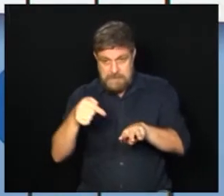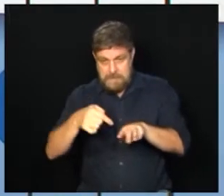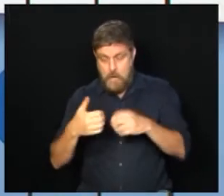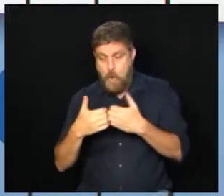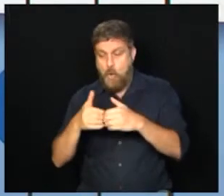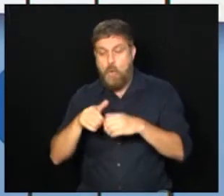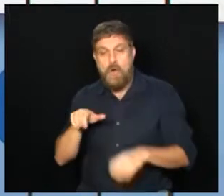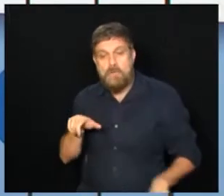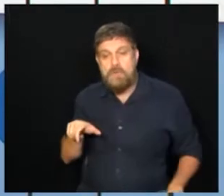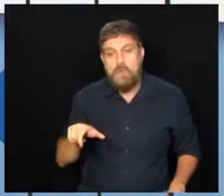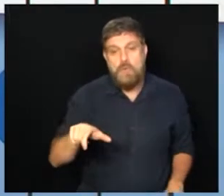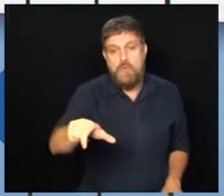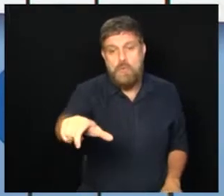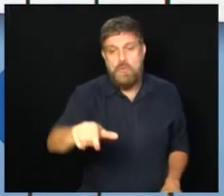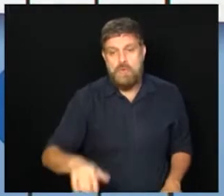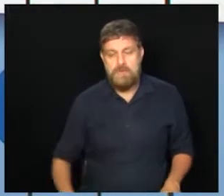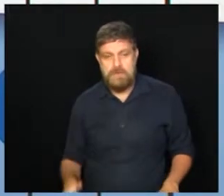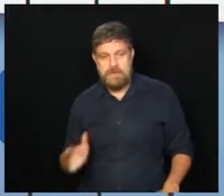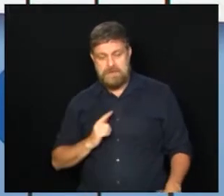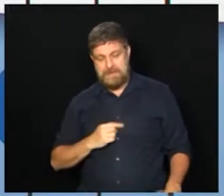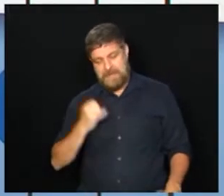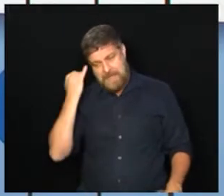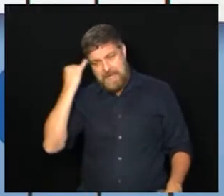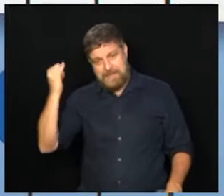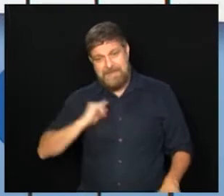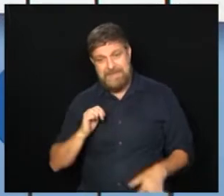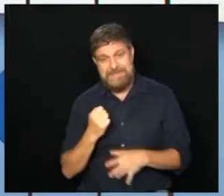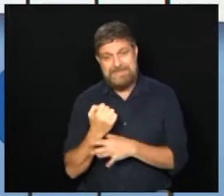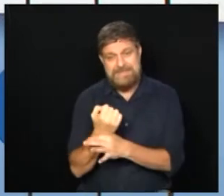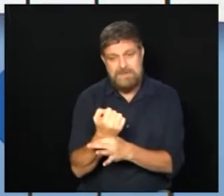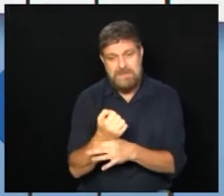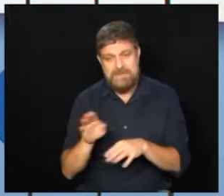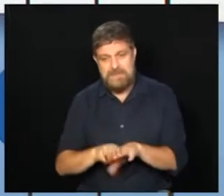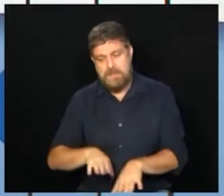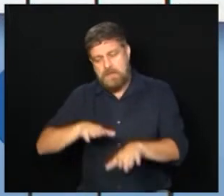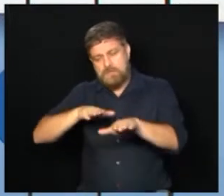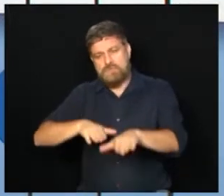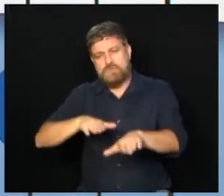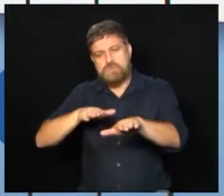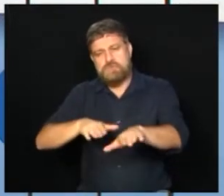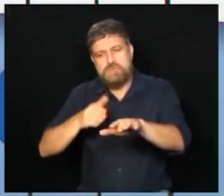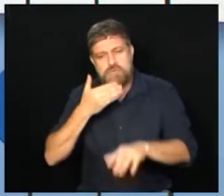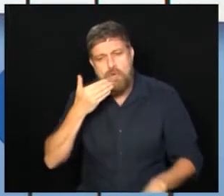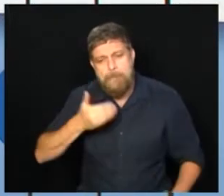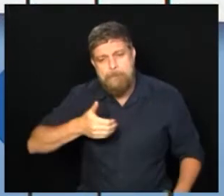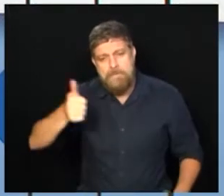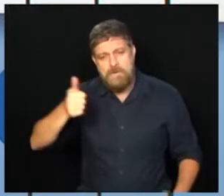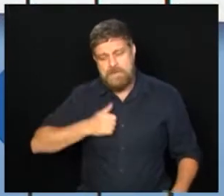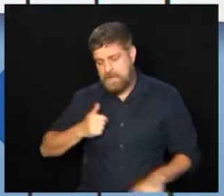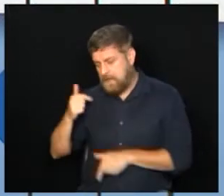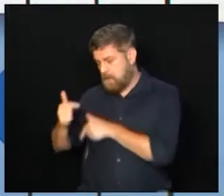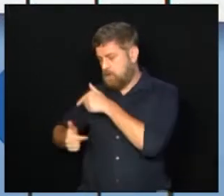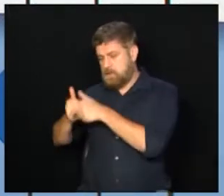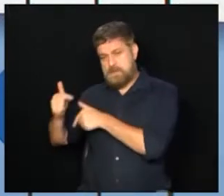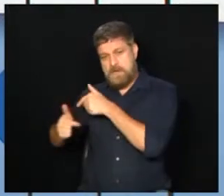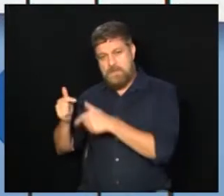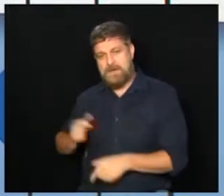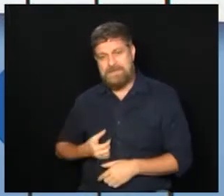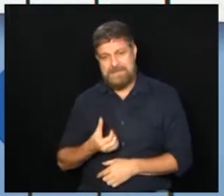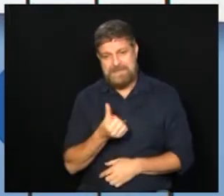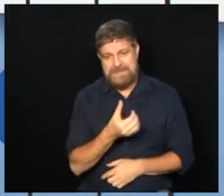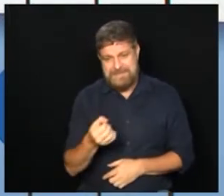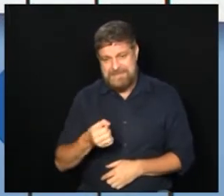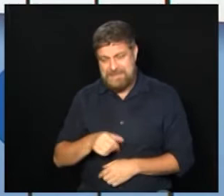público. Olha, a ideia é ampliar a segurança e a fluidez no trânsito. Este trabalho são em